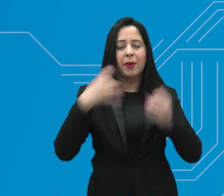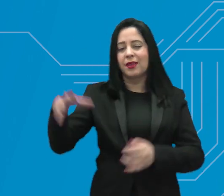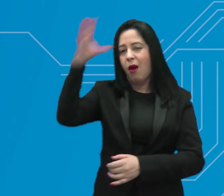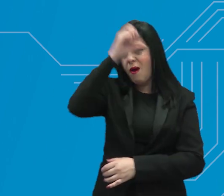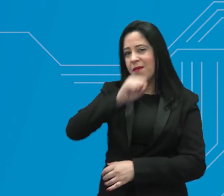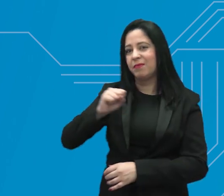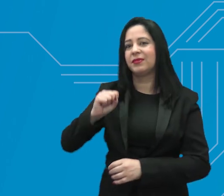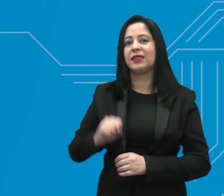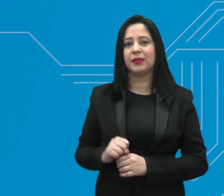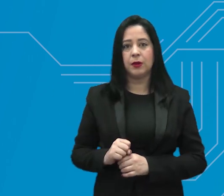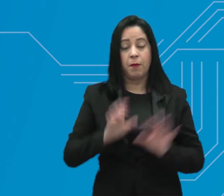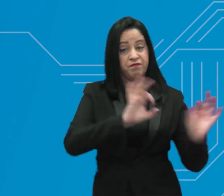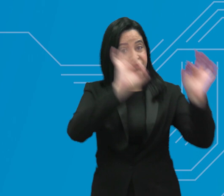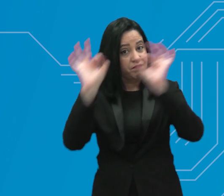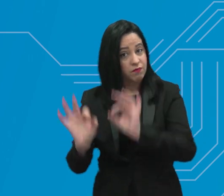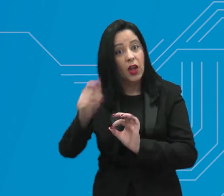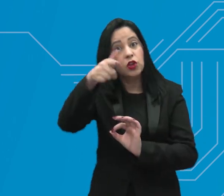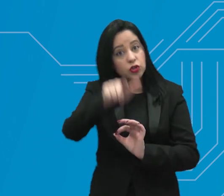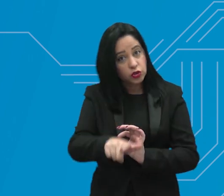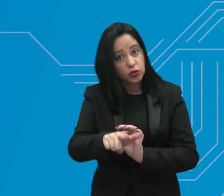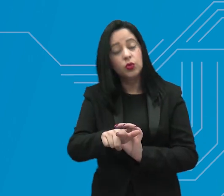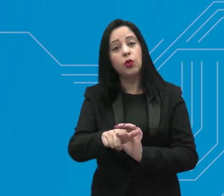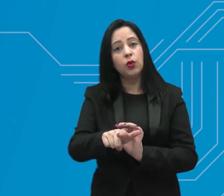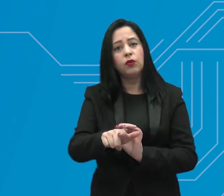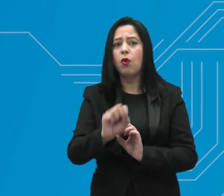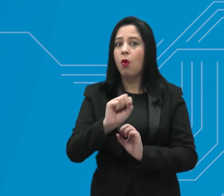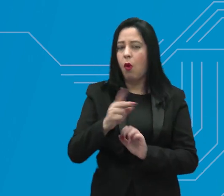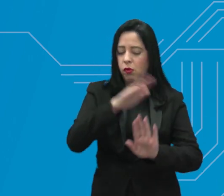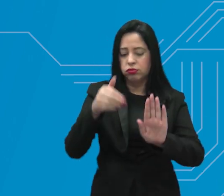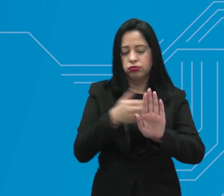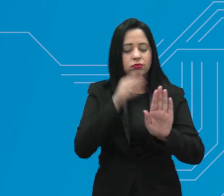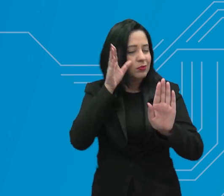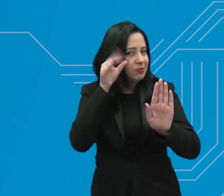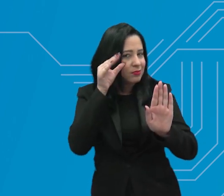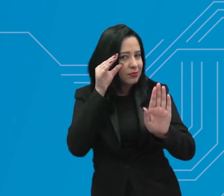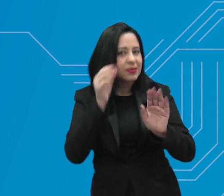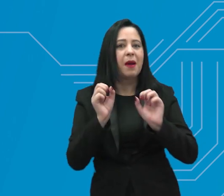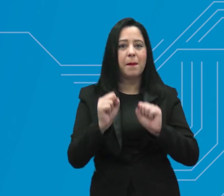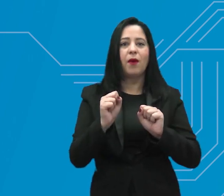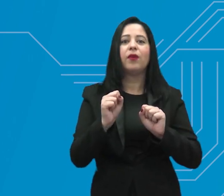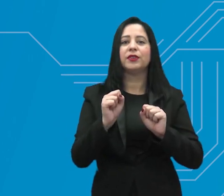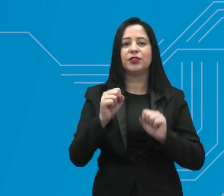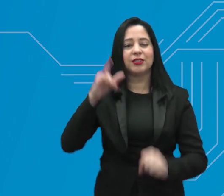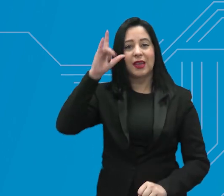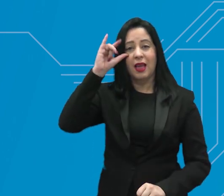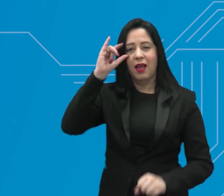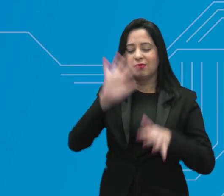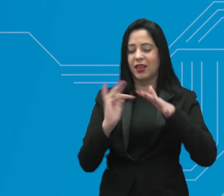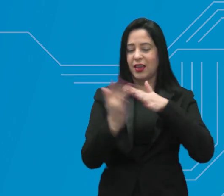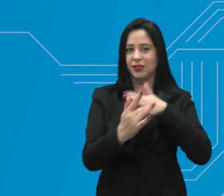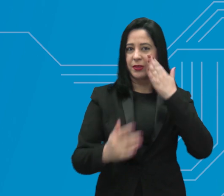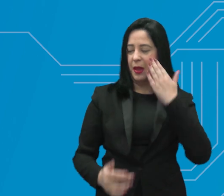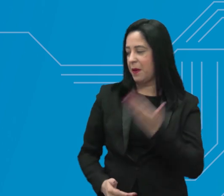as informações do programa. Se quiser rever algumas dessas reportagens ou acompanhar nossa programação, siga a TV Câmara pelas